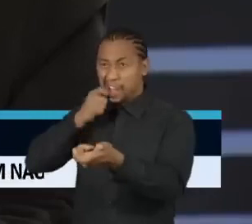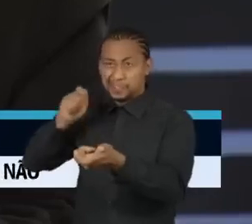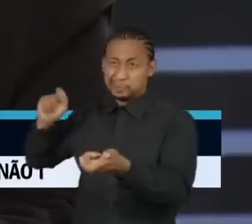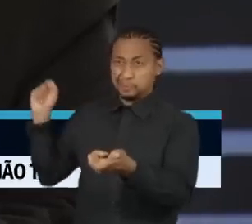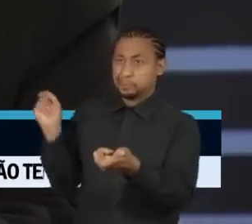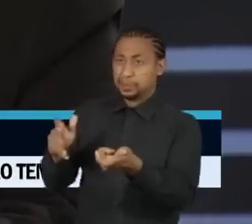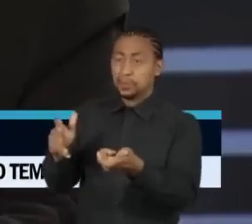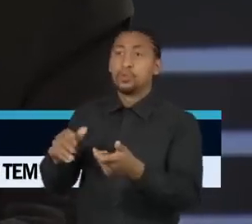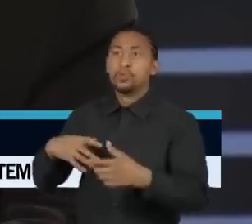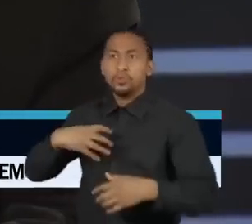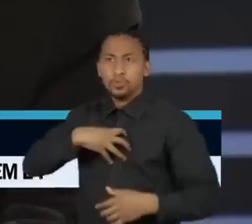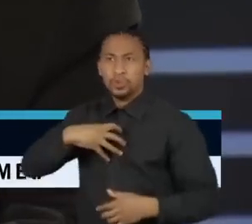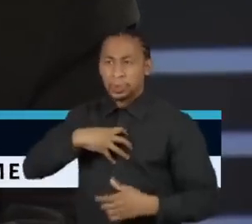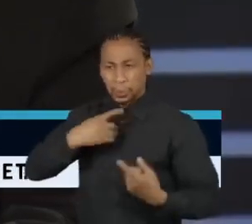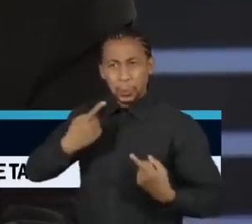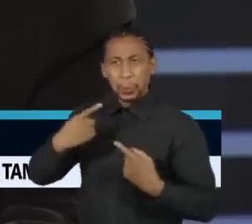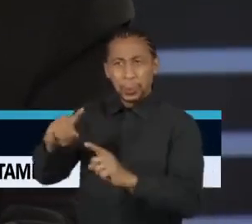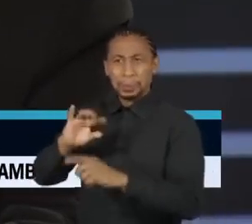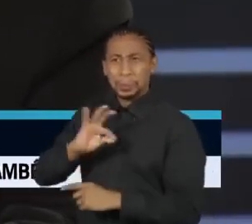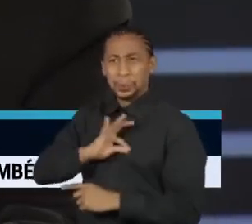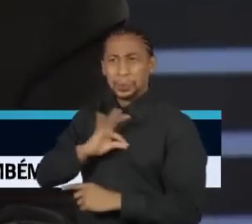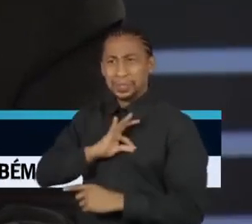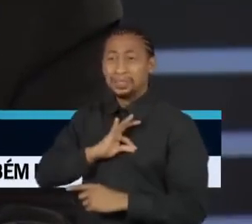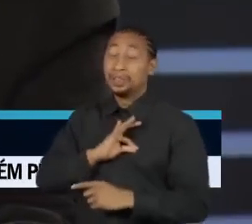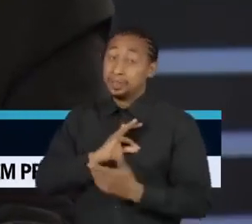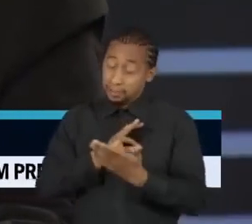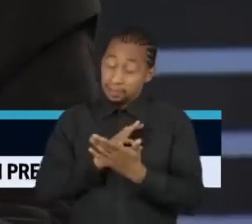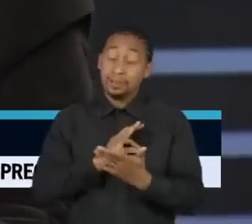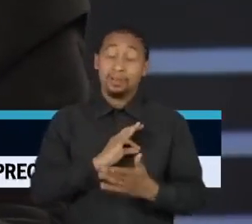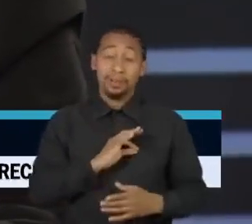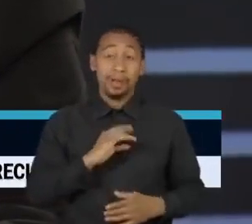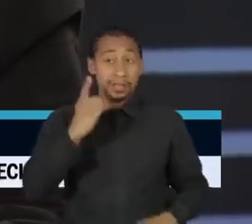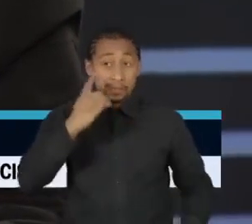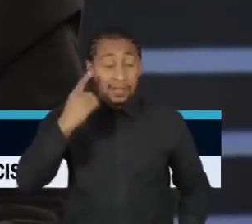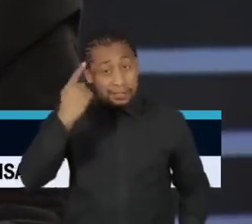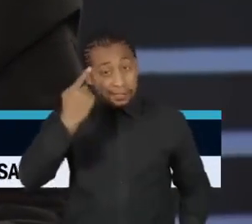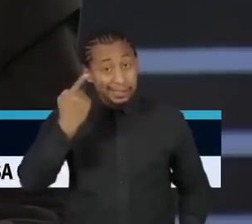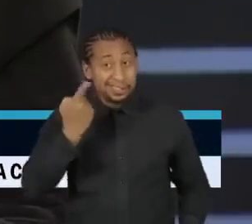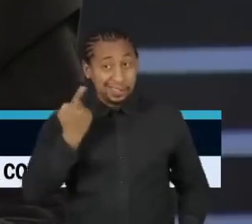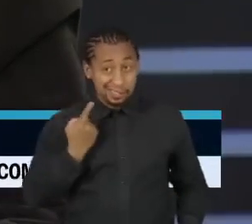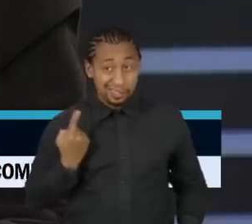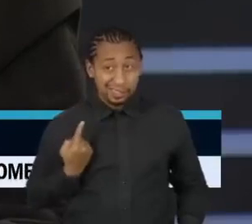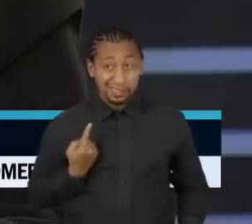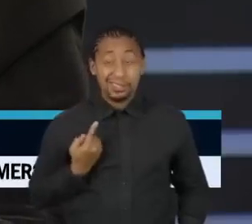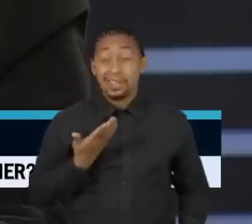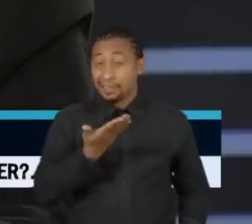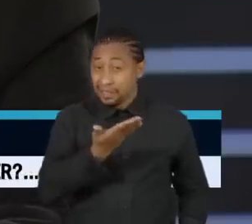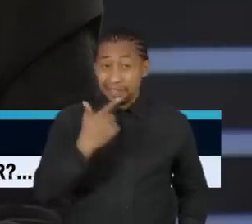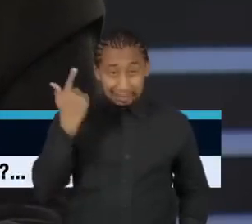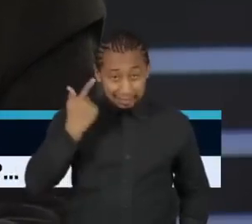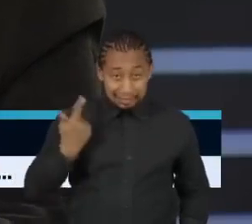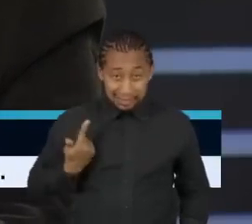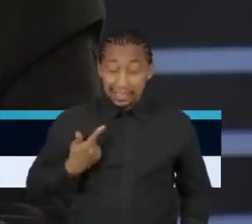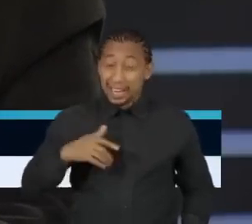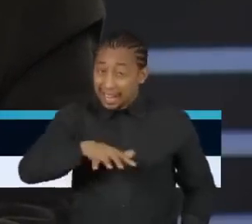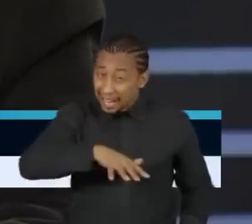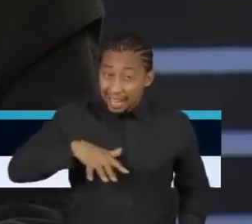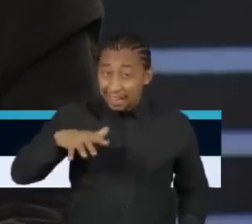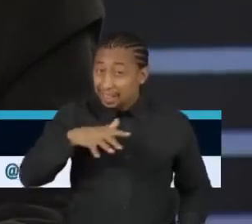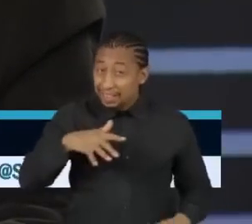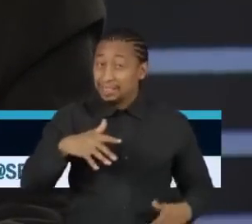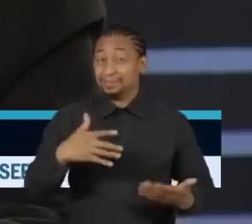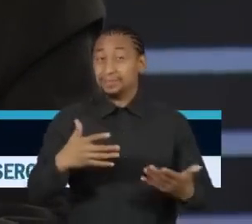polícia do jeito que ele esperou ela na esquina da Lorena com a Joaquina de Lima alguma coisa assim no Jardins